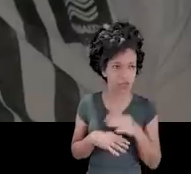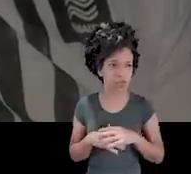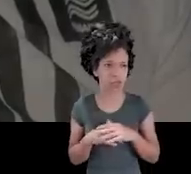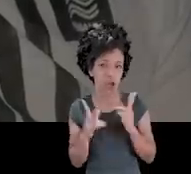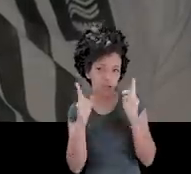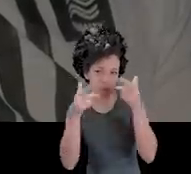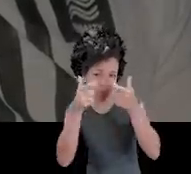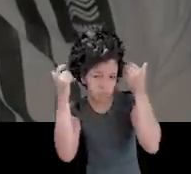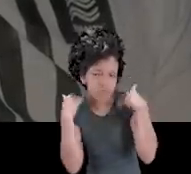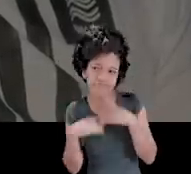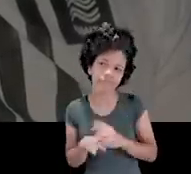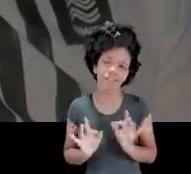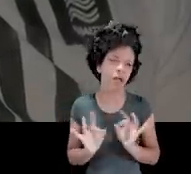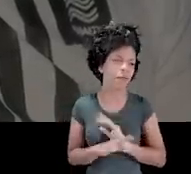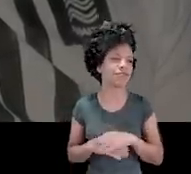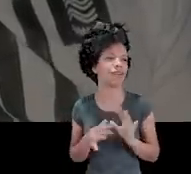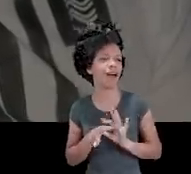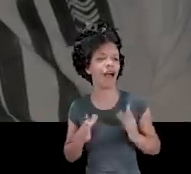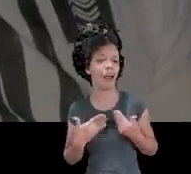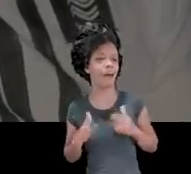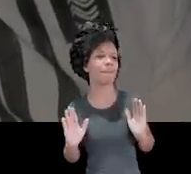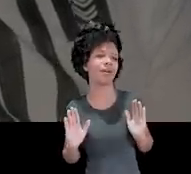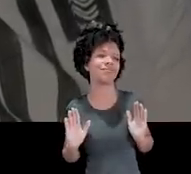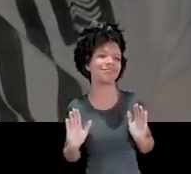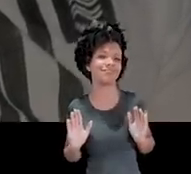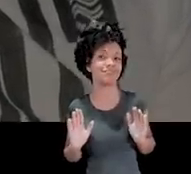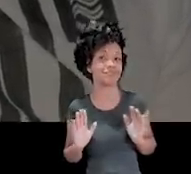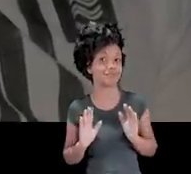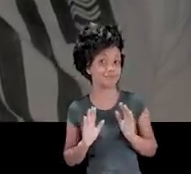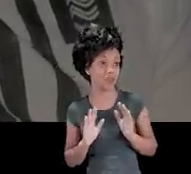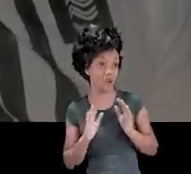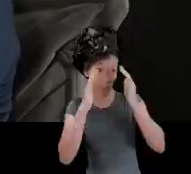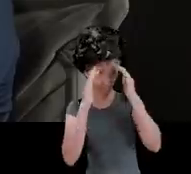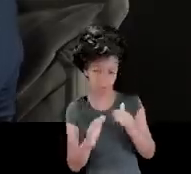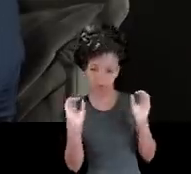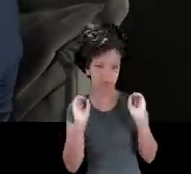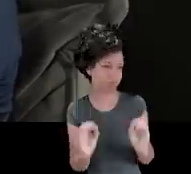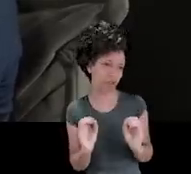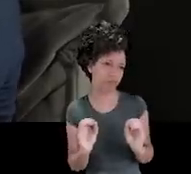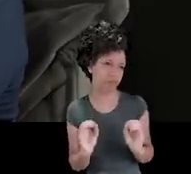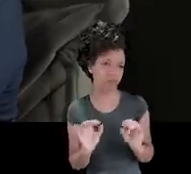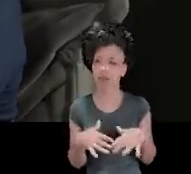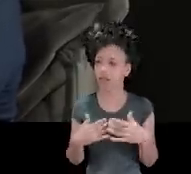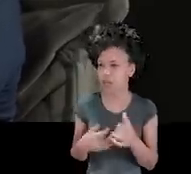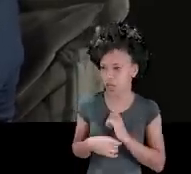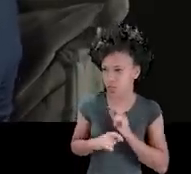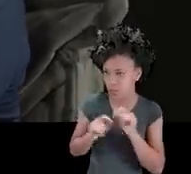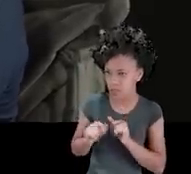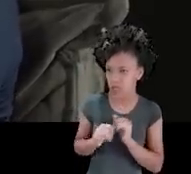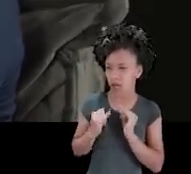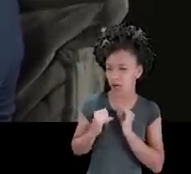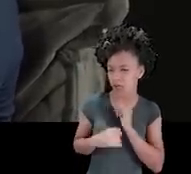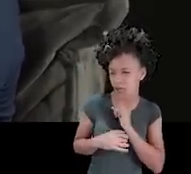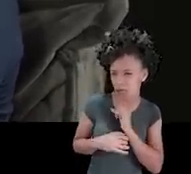cabelo? Ah, então tá preparado pra qualquer coisa. Então o respeito cai assim a zero. Mas tem muito cara que, tipo, te chaveca